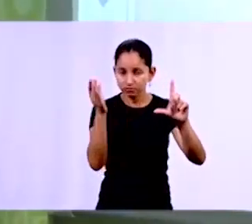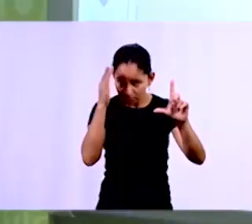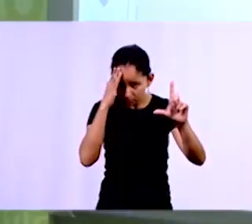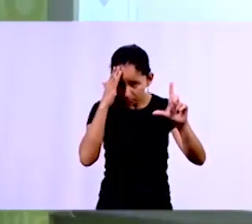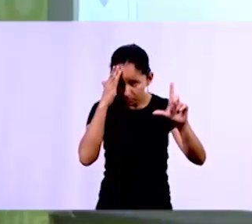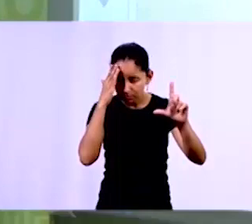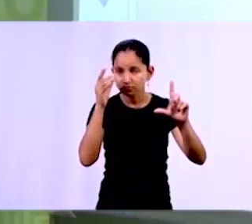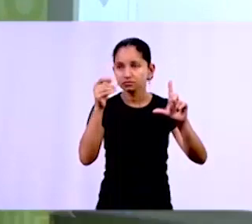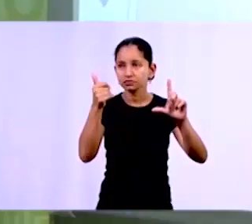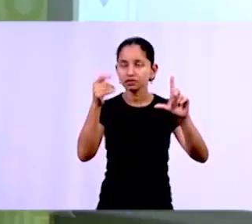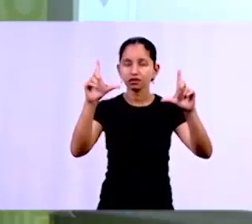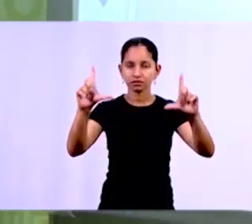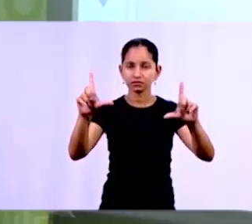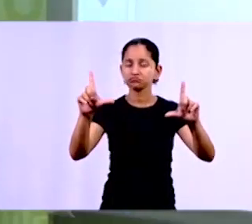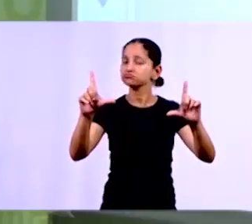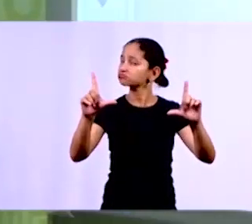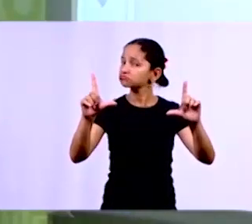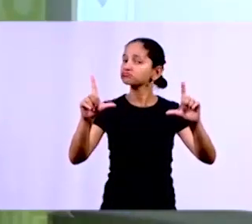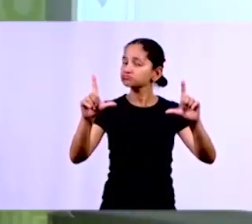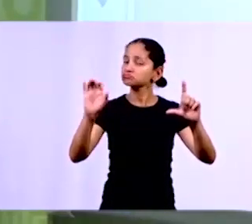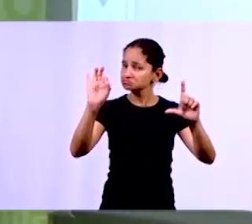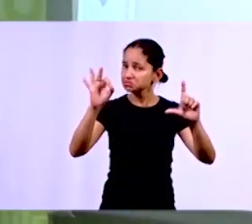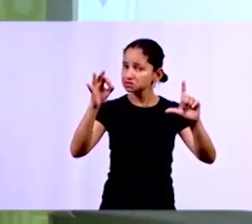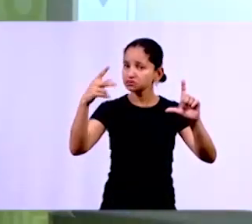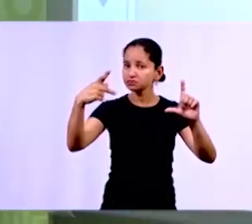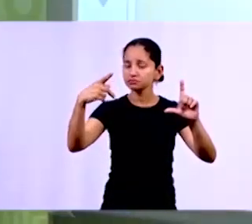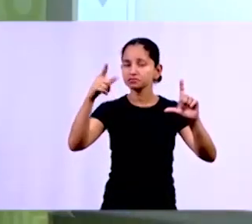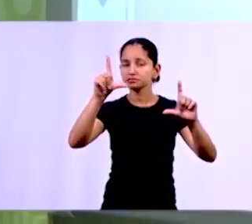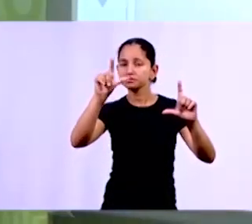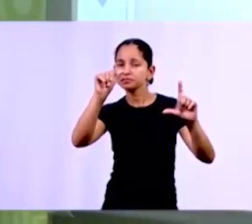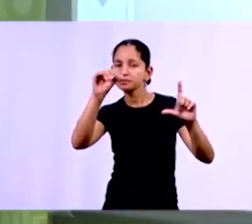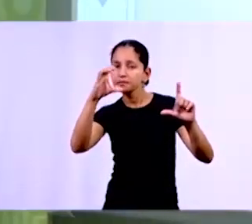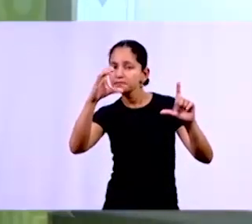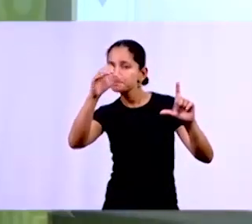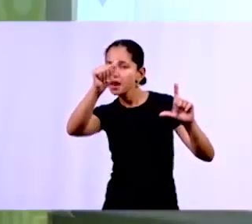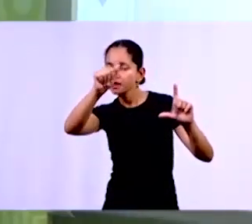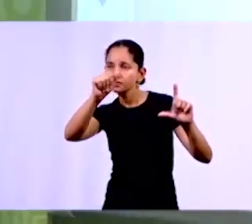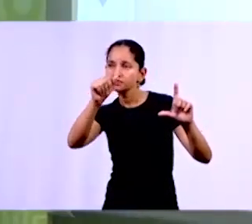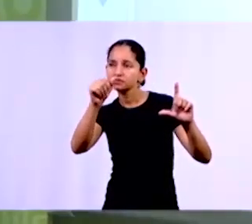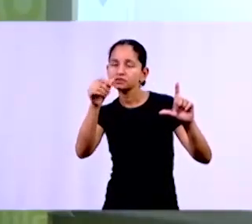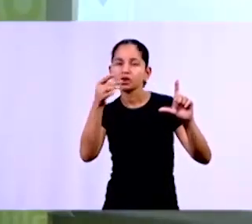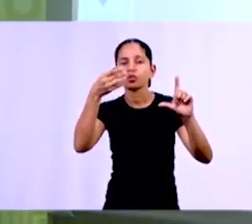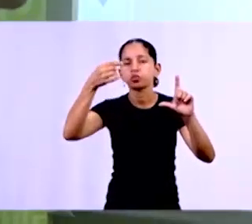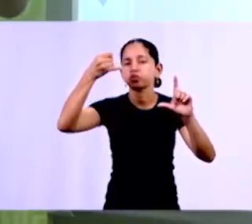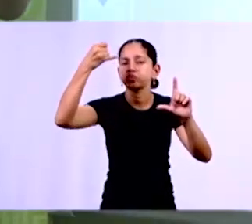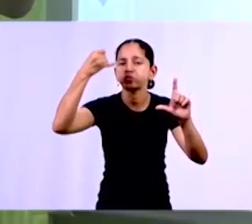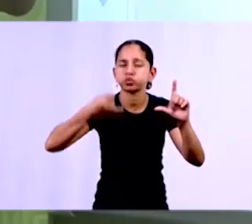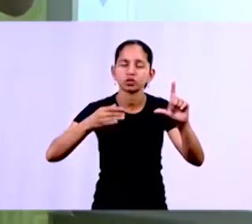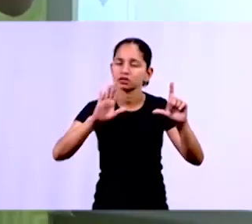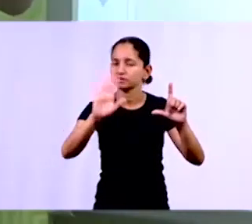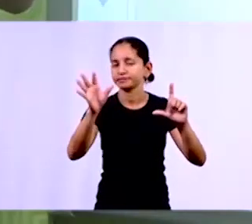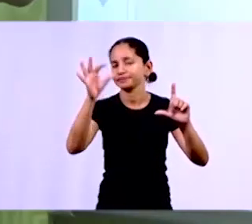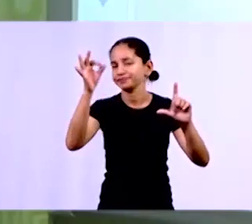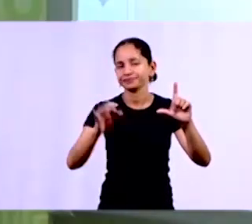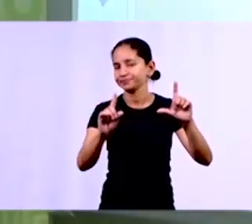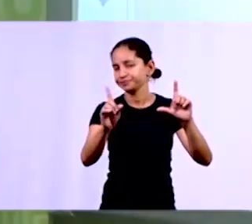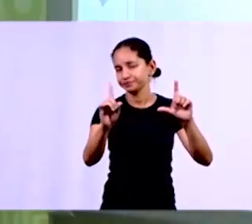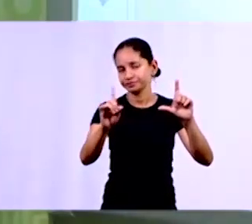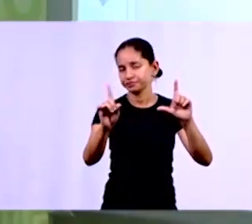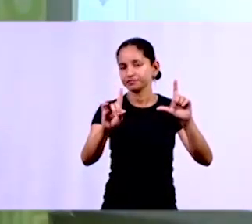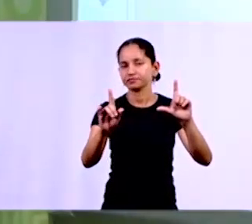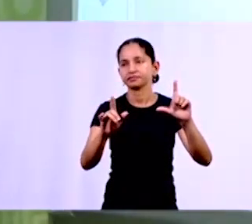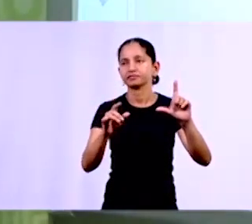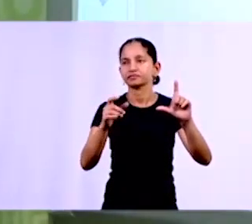um Blade? O Blade nada mais é do que uma placa, é um computador que fica numa folha, só que ela não é dessa espessura, ela tem uma espessura mais ou menos desse tamanho, vamos